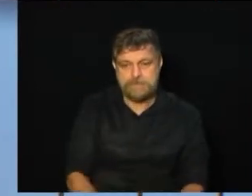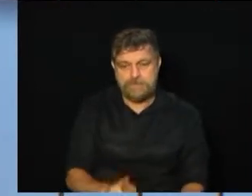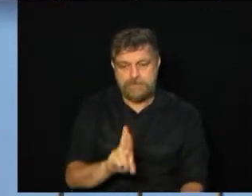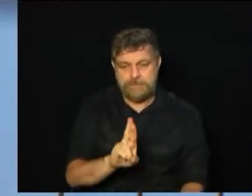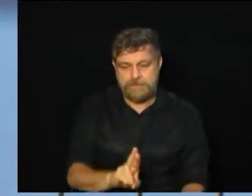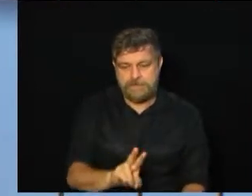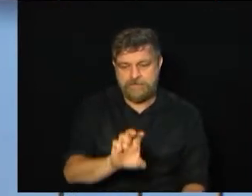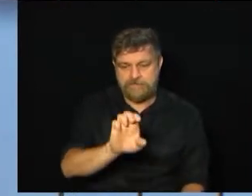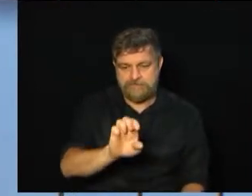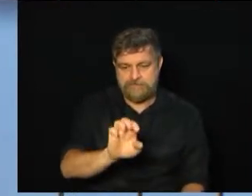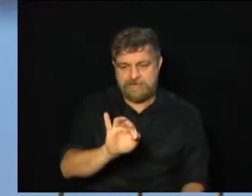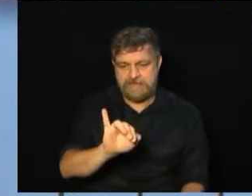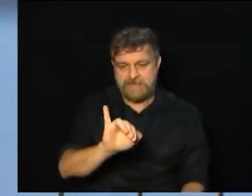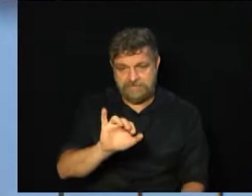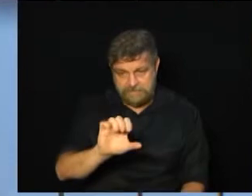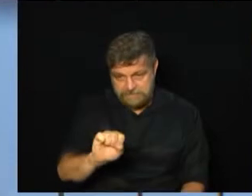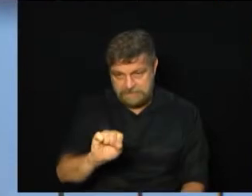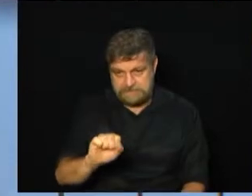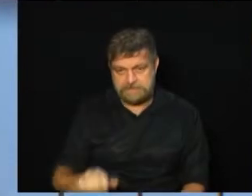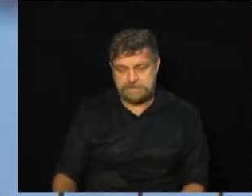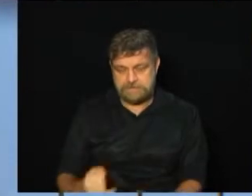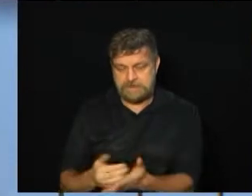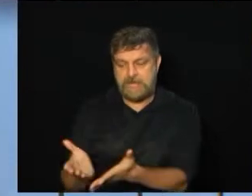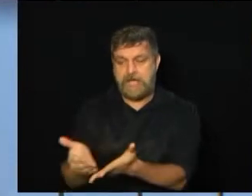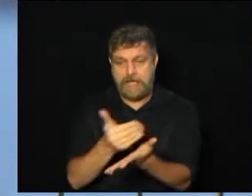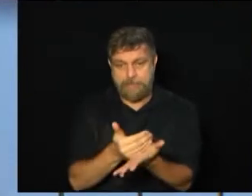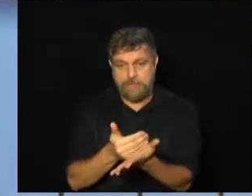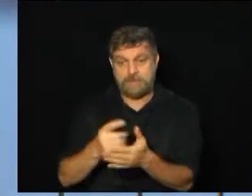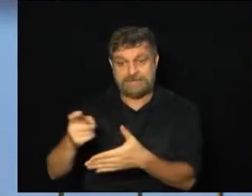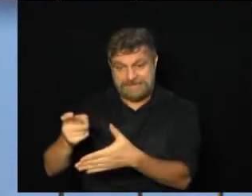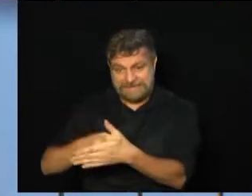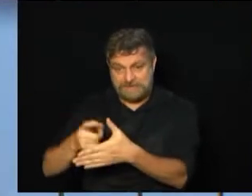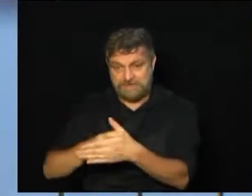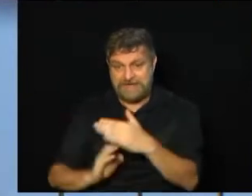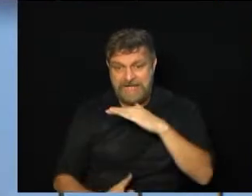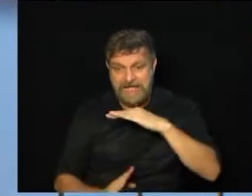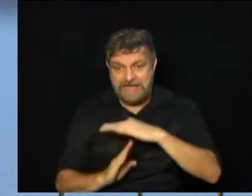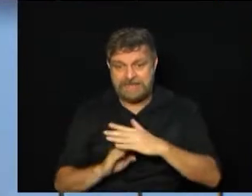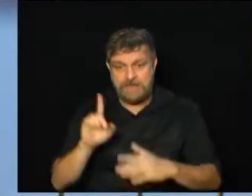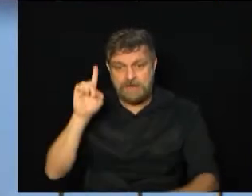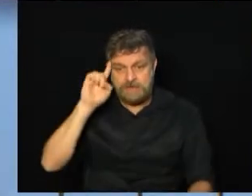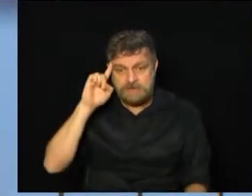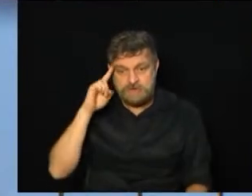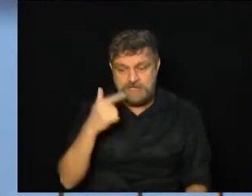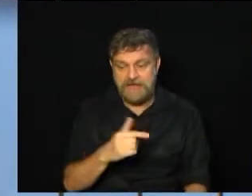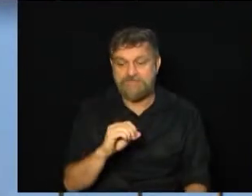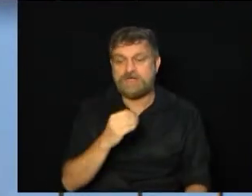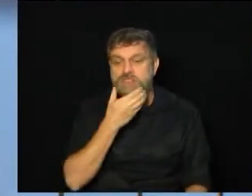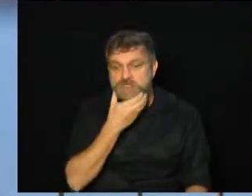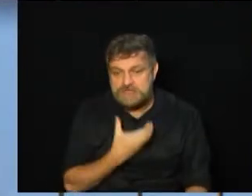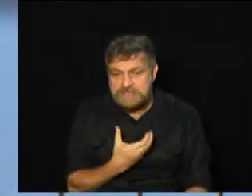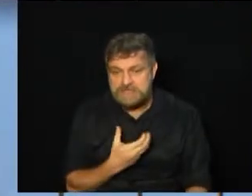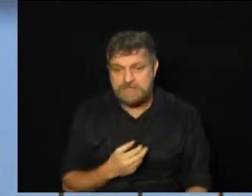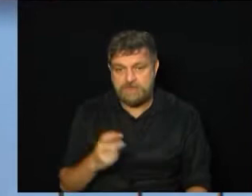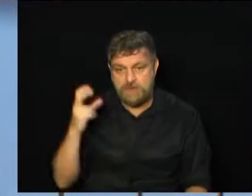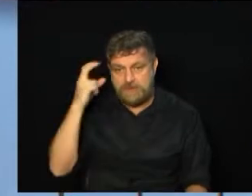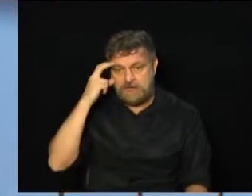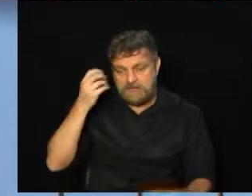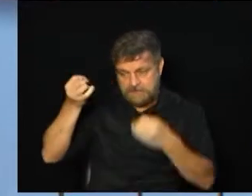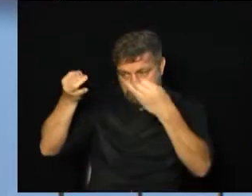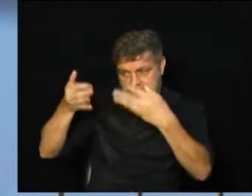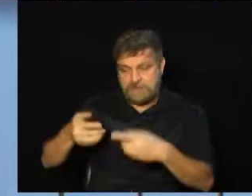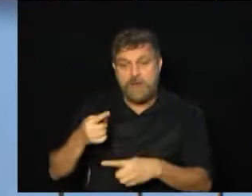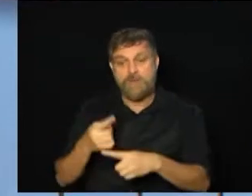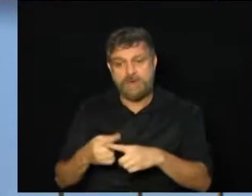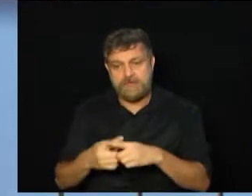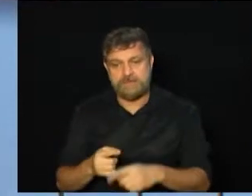de Regularização Fiscal dos Tributos Municipais, até o dia 20 de dezembro. E o parlamentar justifica a